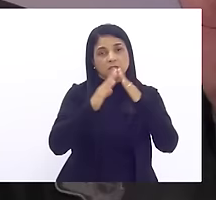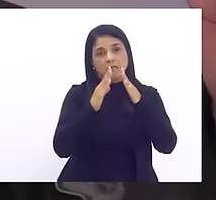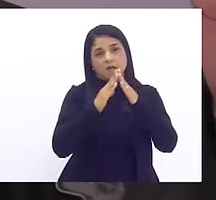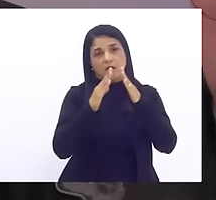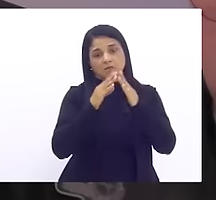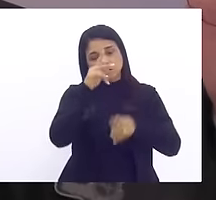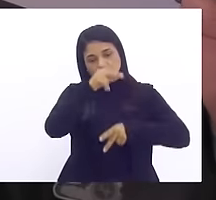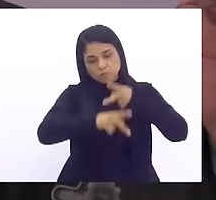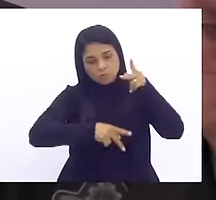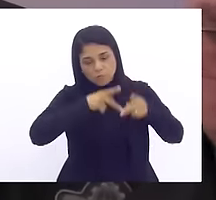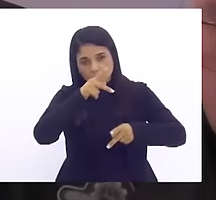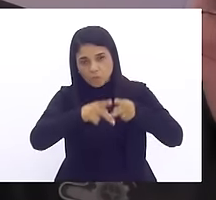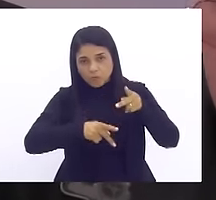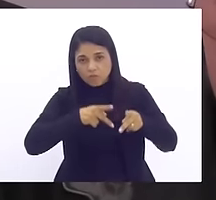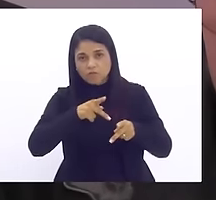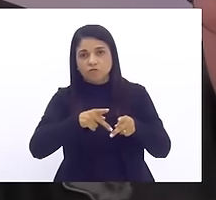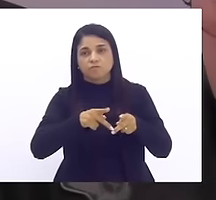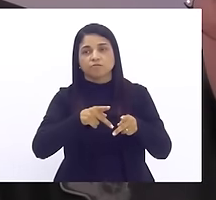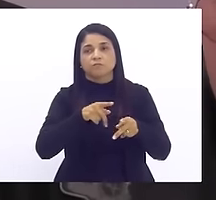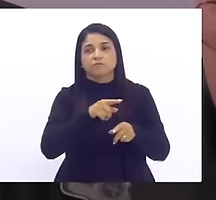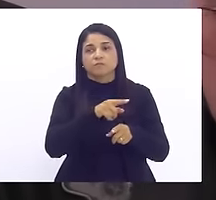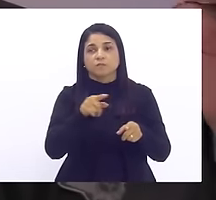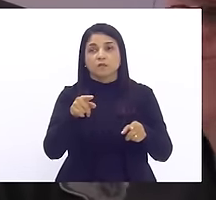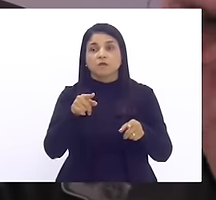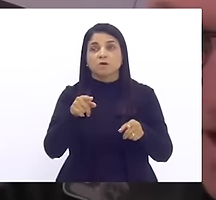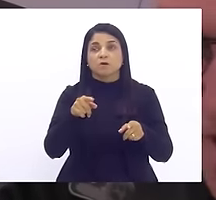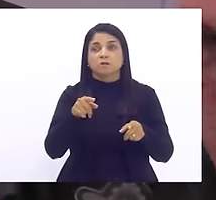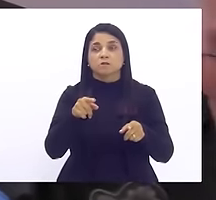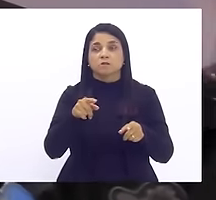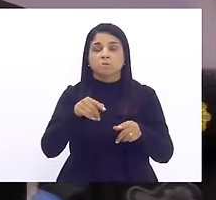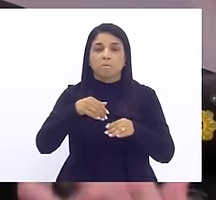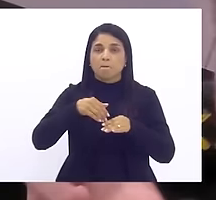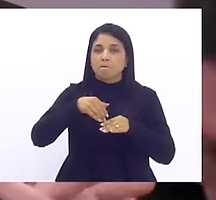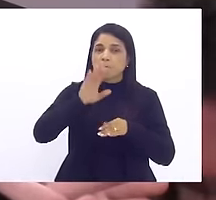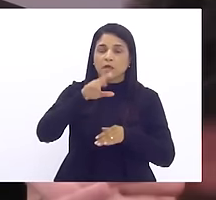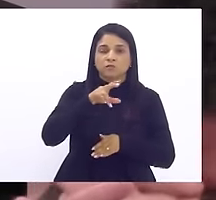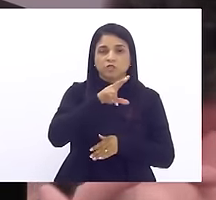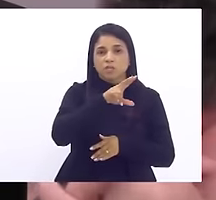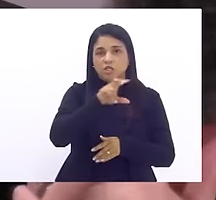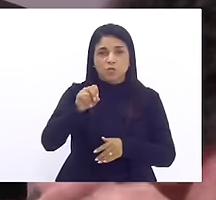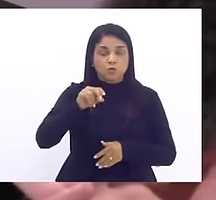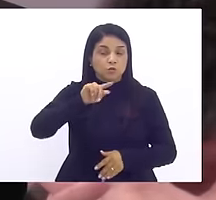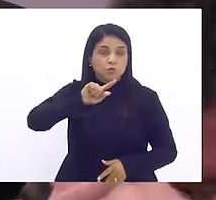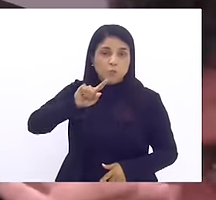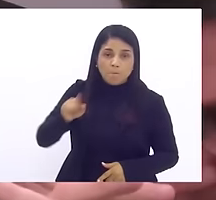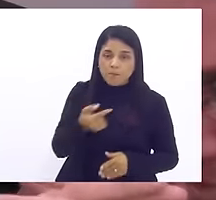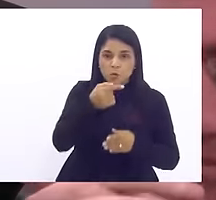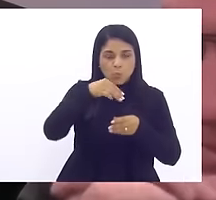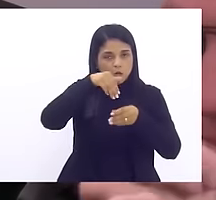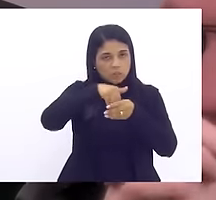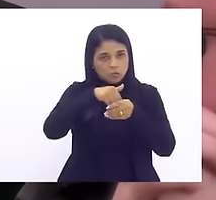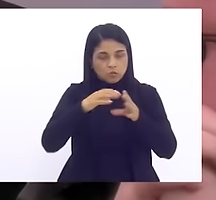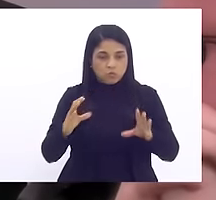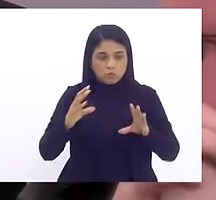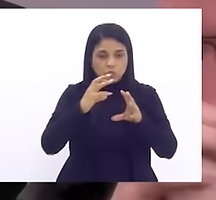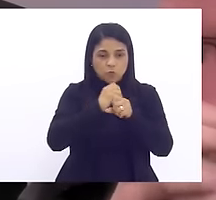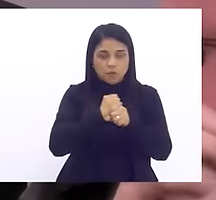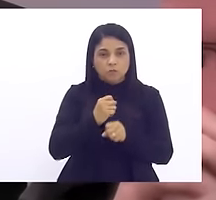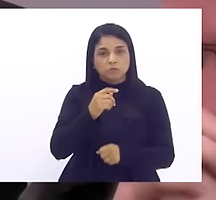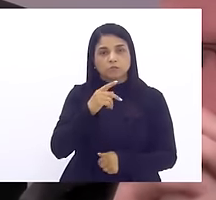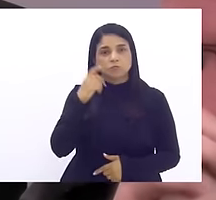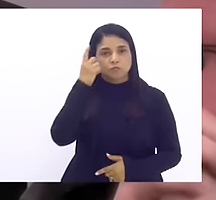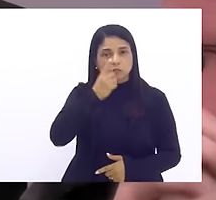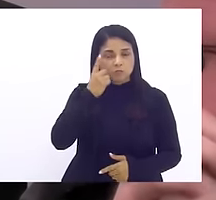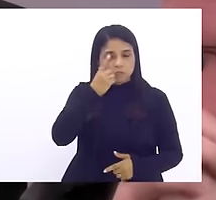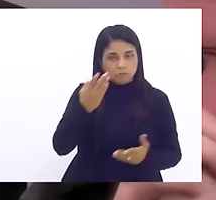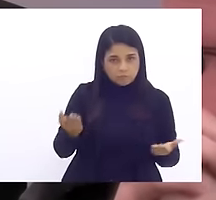terem ciência que é a casa do Povo veja aqui como eu falei mais de 500 mil eleitores Somando todos os deputados aqui eu faço toda a